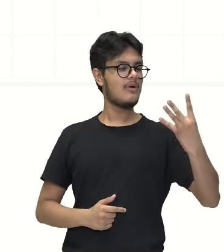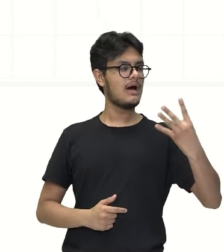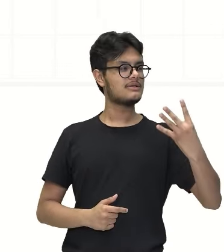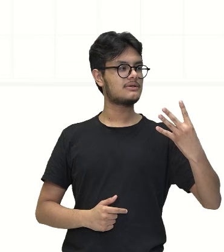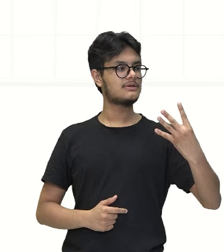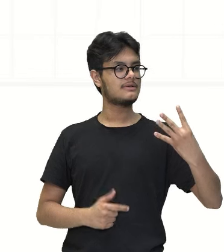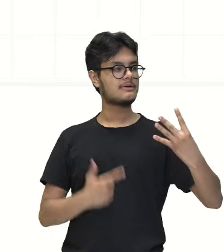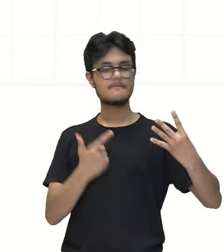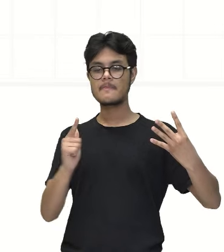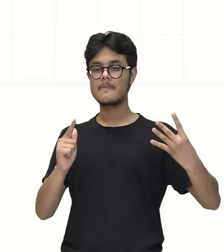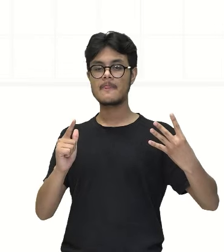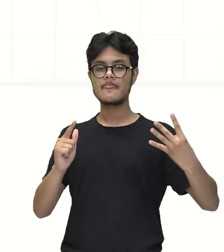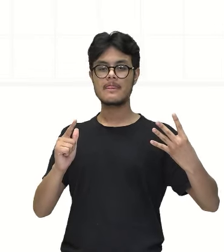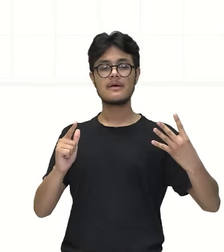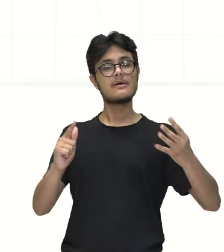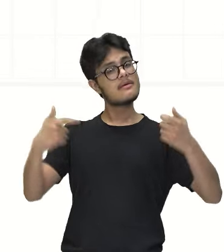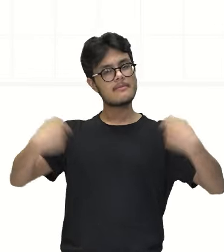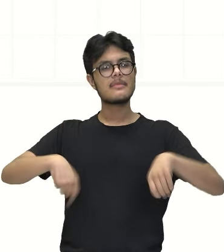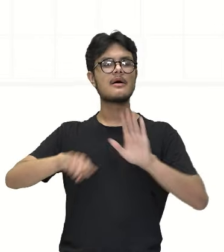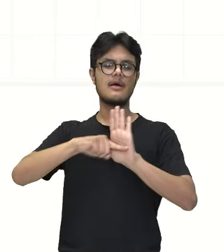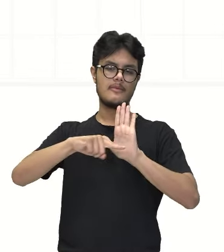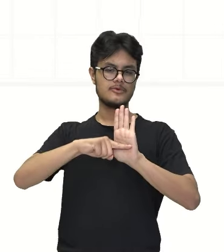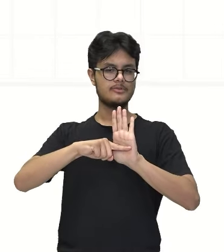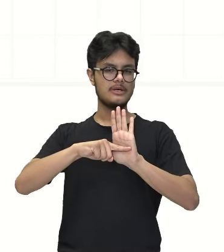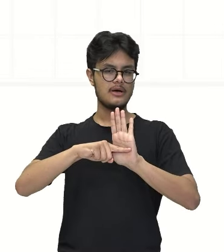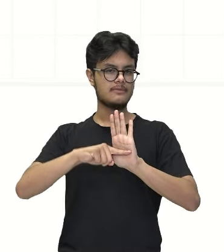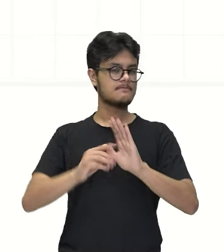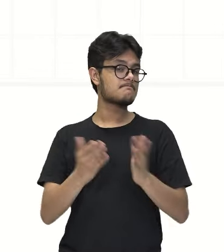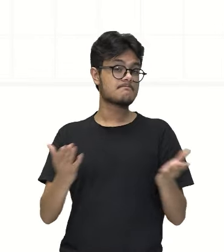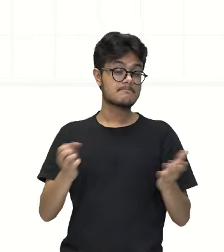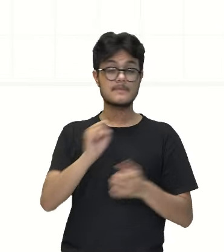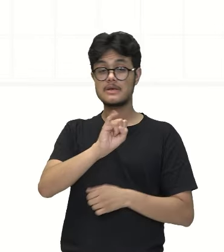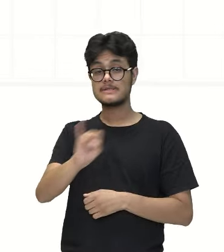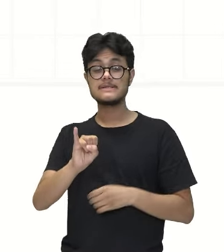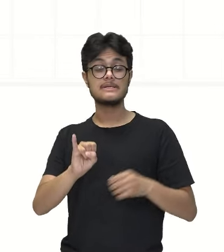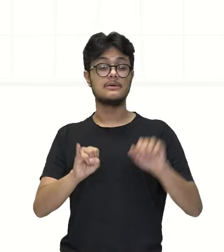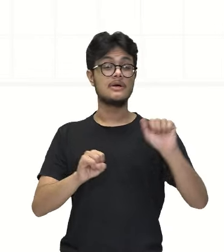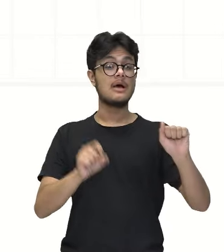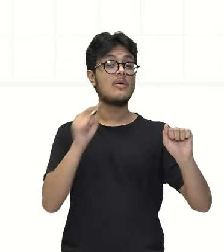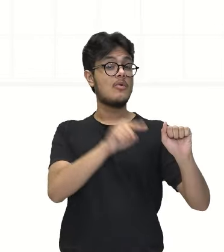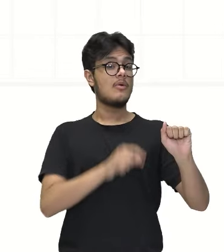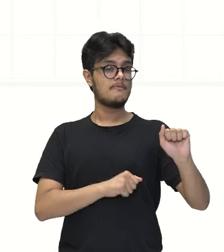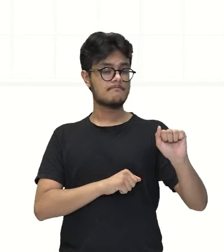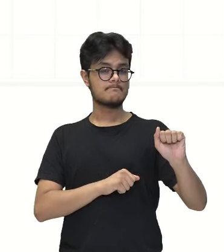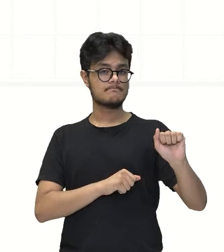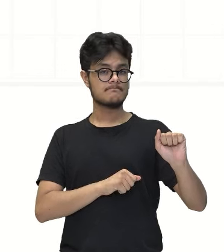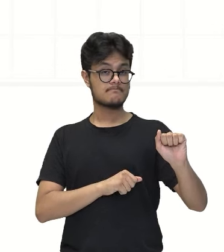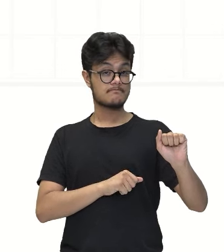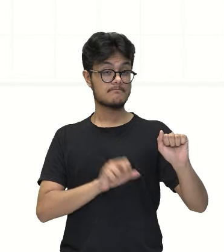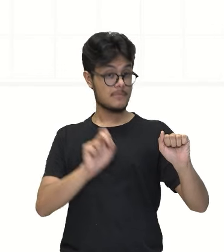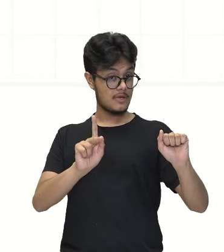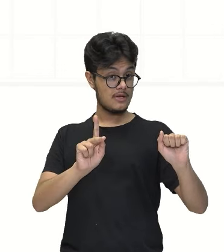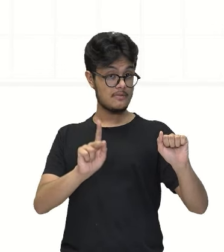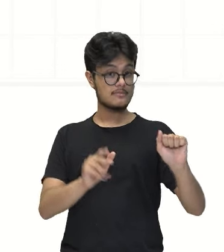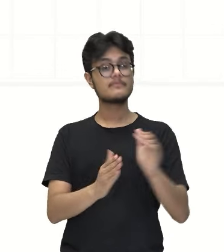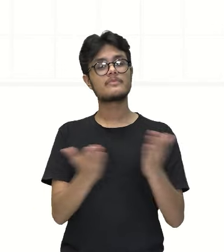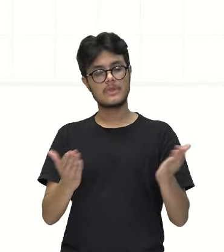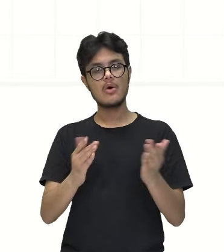preciso fazer a subtração, né? Ó, a hipotenusa é igual à soma das duas